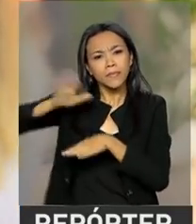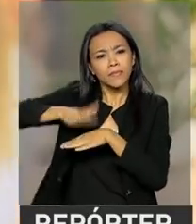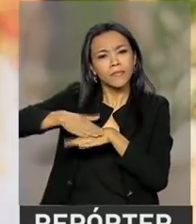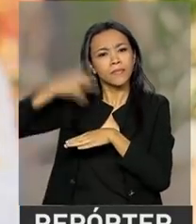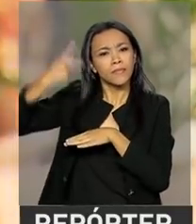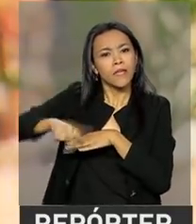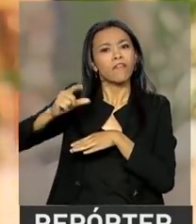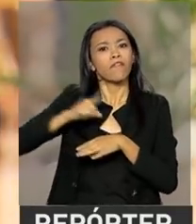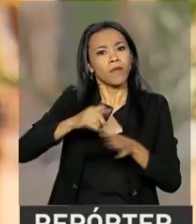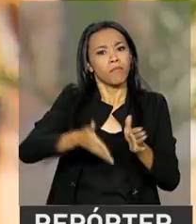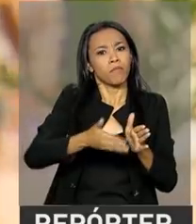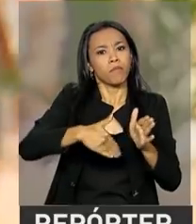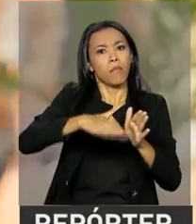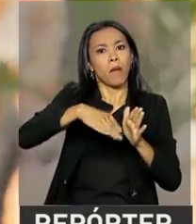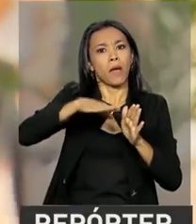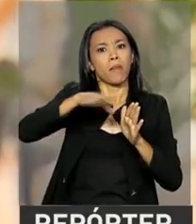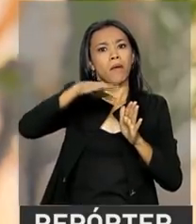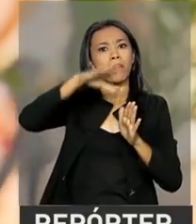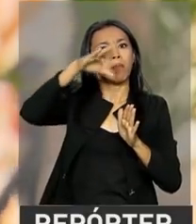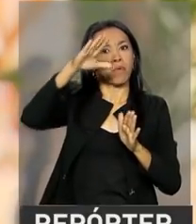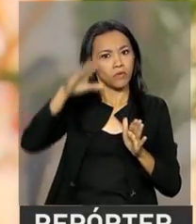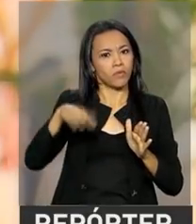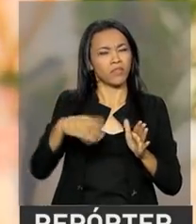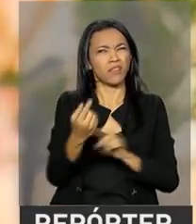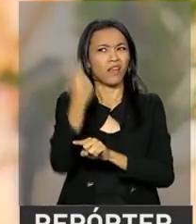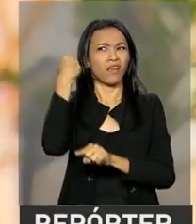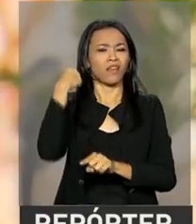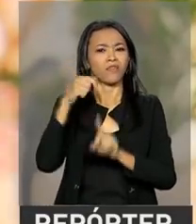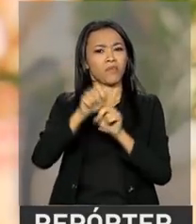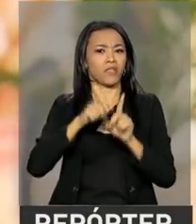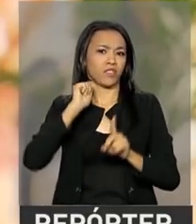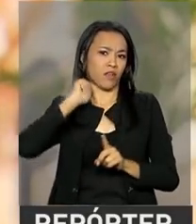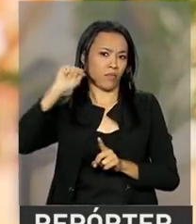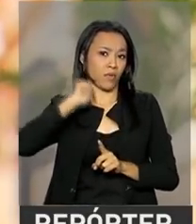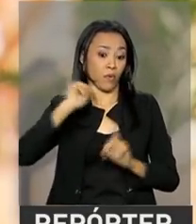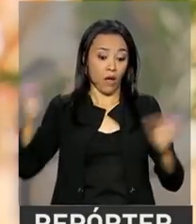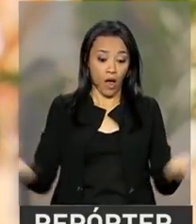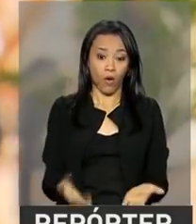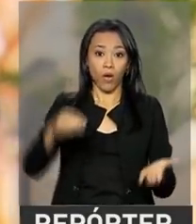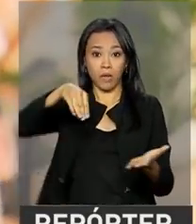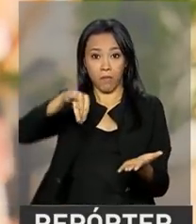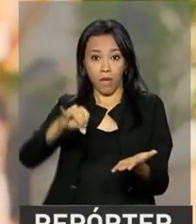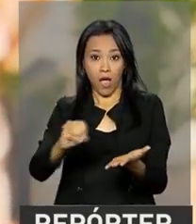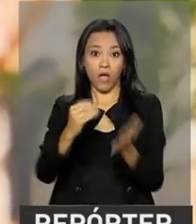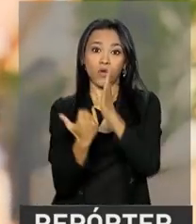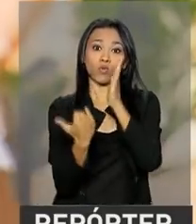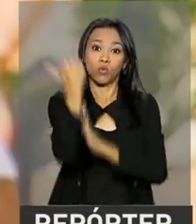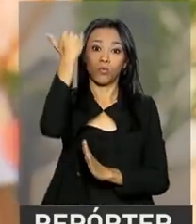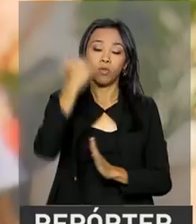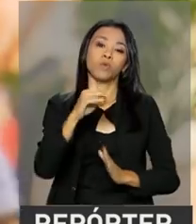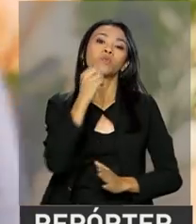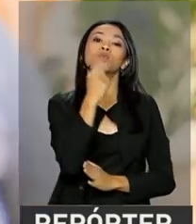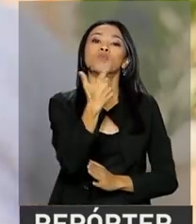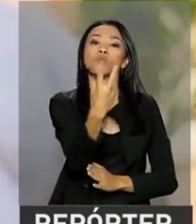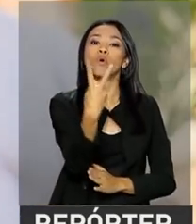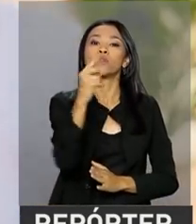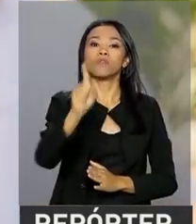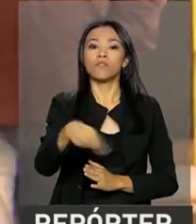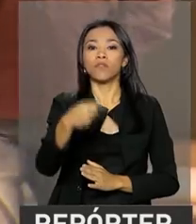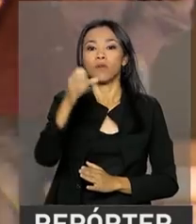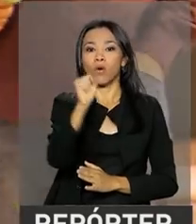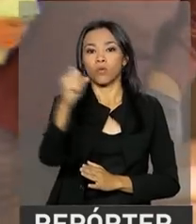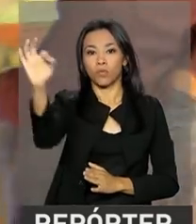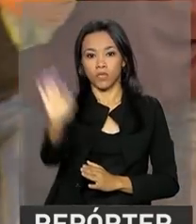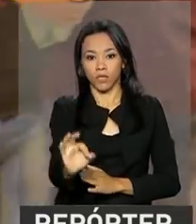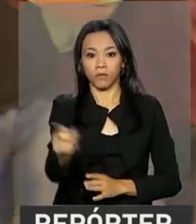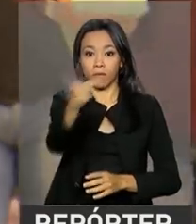vem subindo, de acordo com a CNC, desde abril. Agora, em maio, o avanço foi de 2,8%.